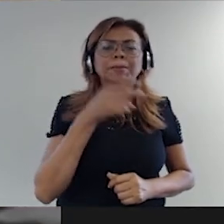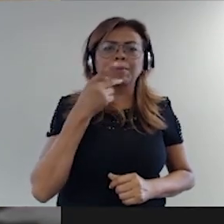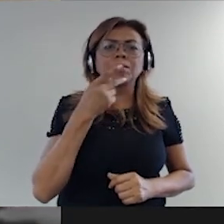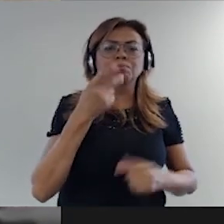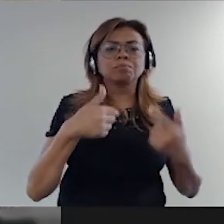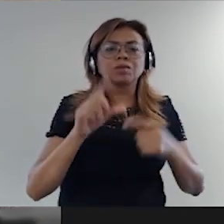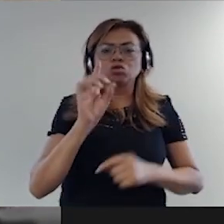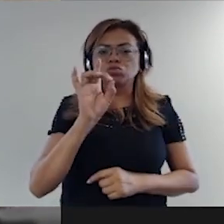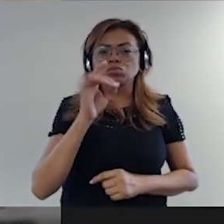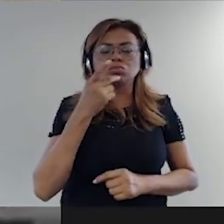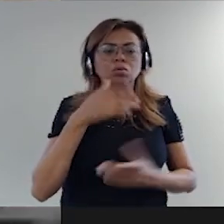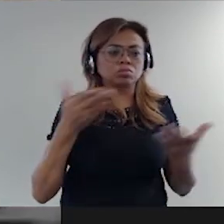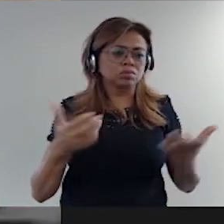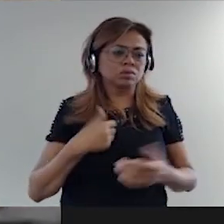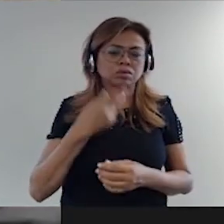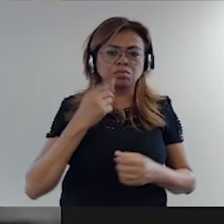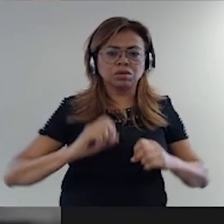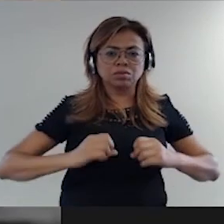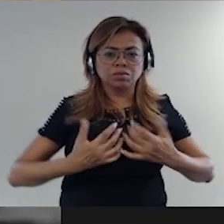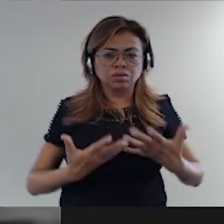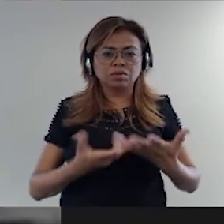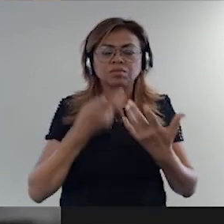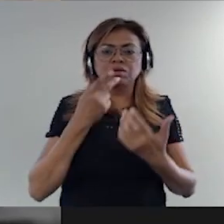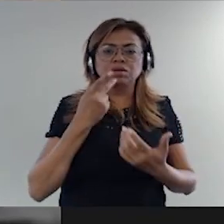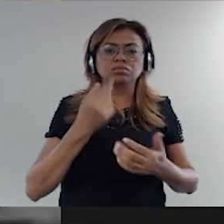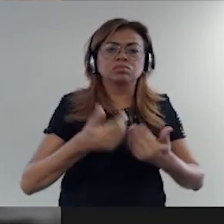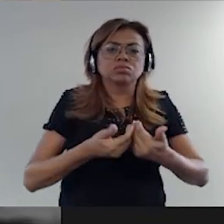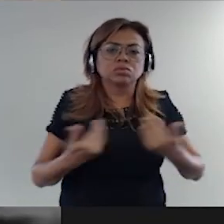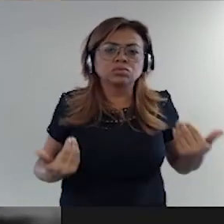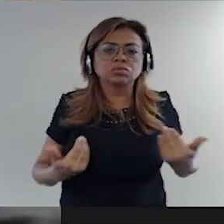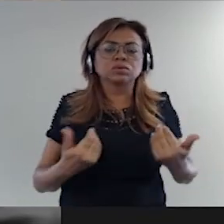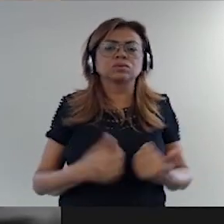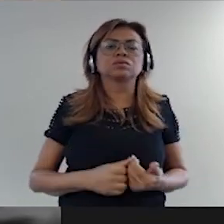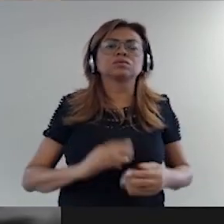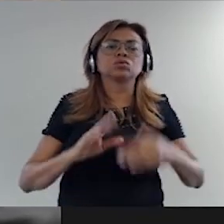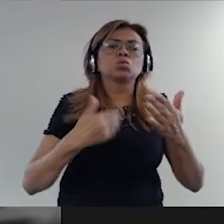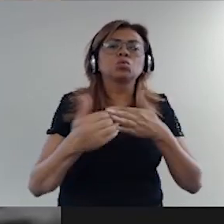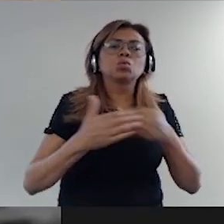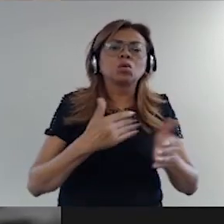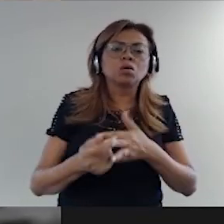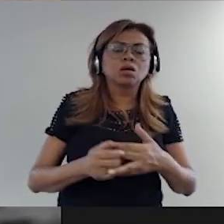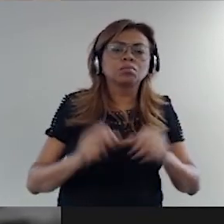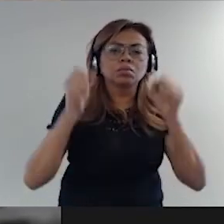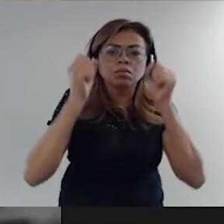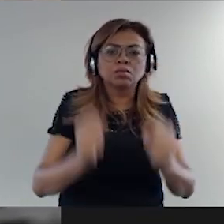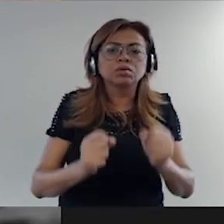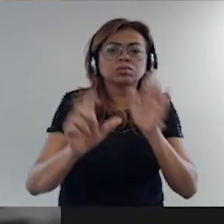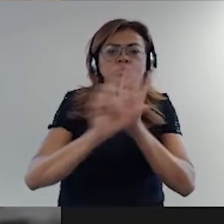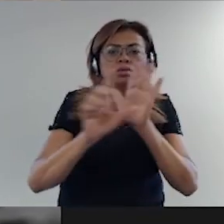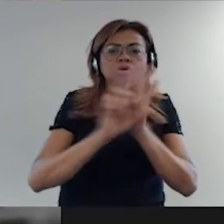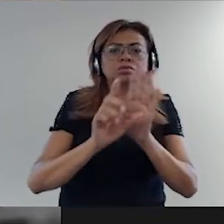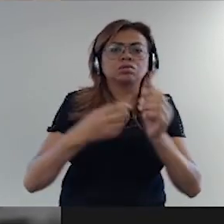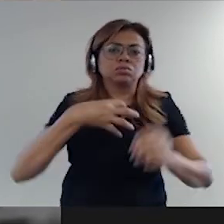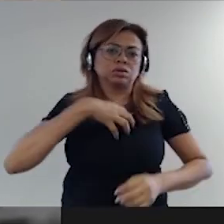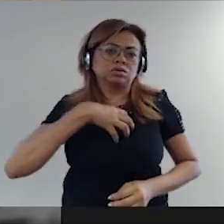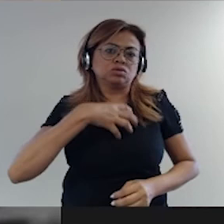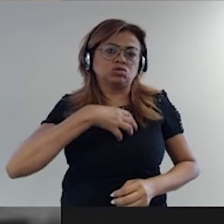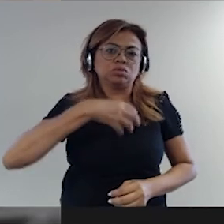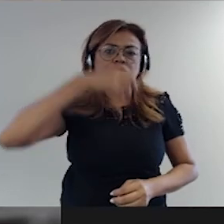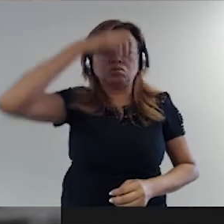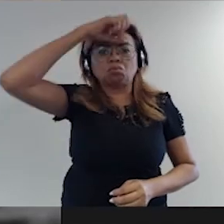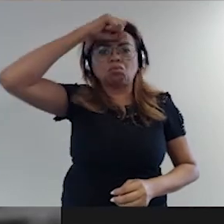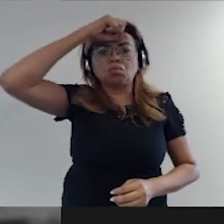encerrei apenas essa manifestação no sentido de afastar qualquer possibilidade de legislar com sentimento de